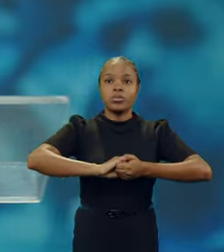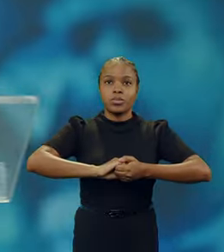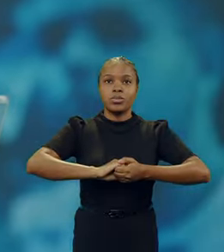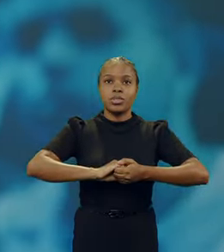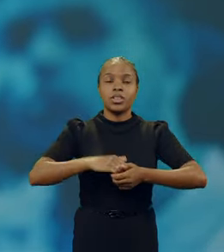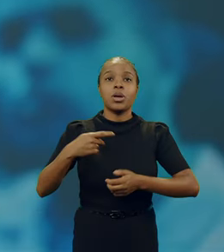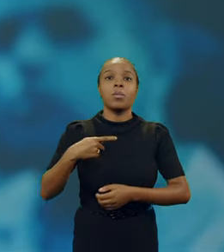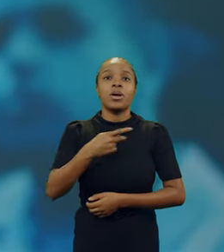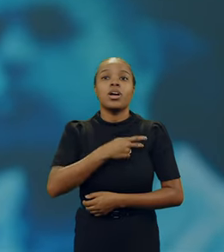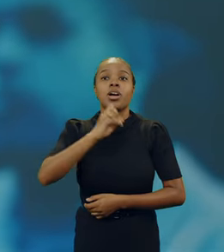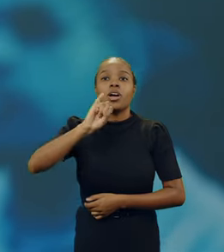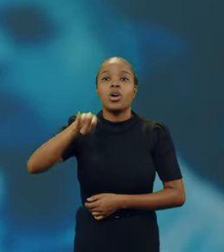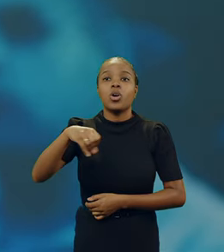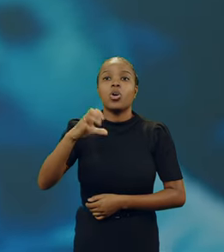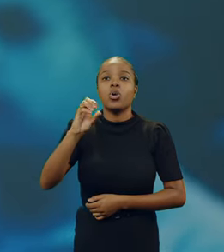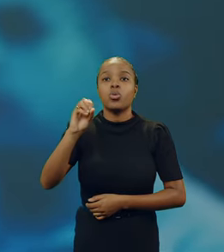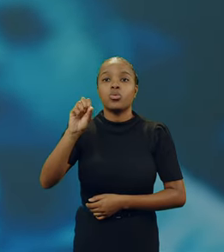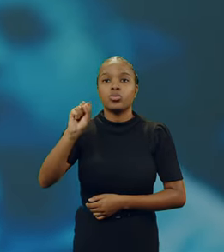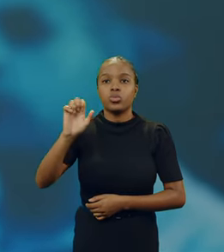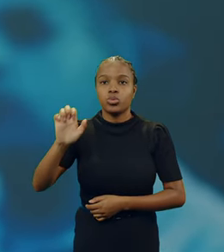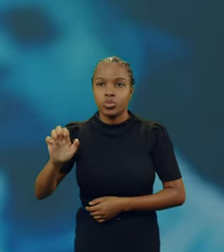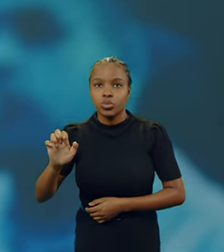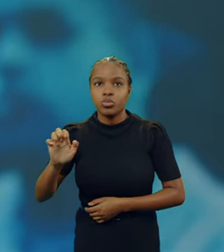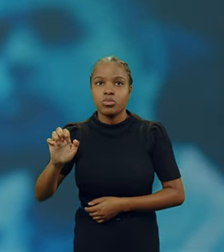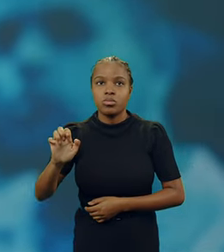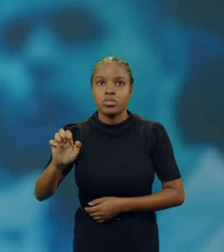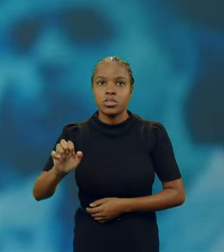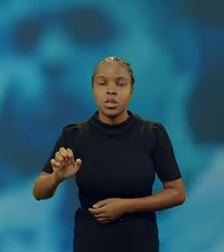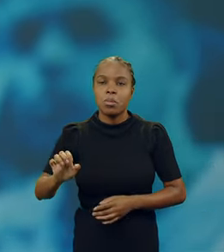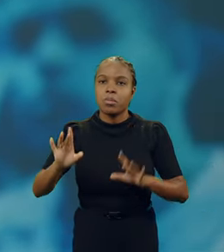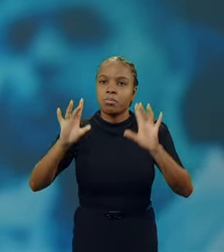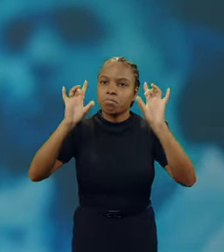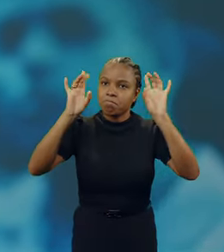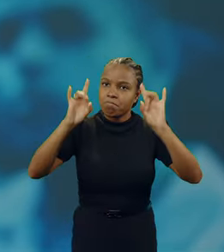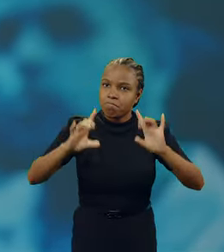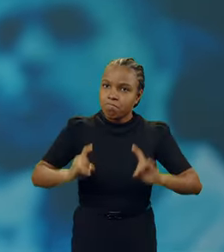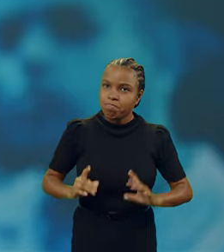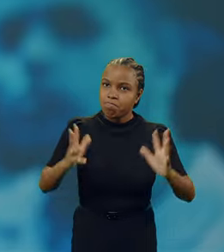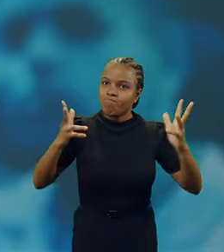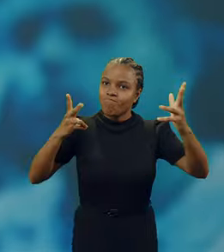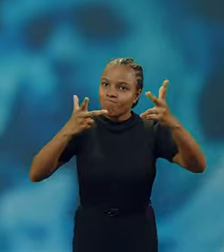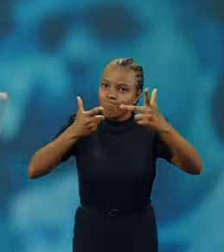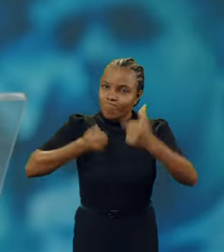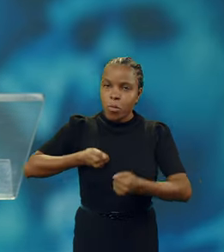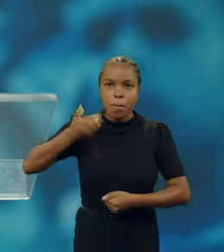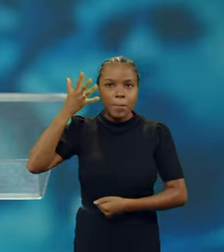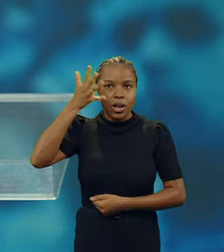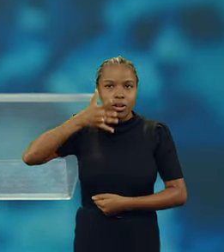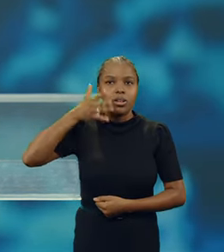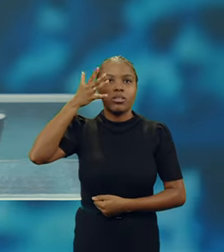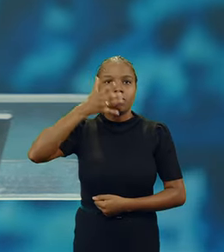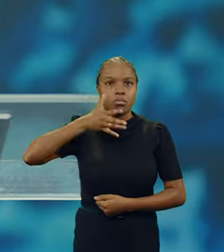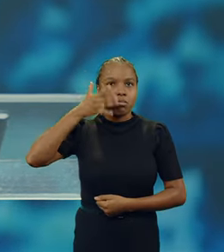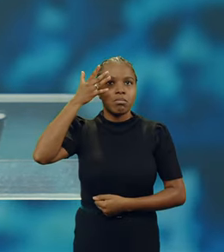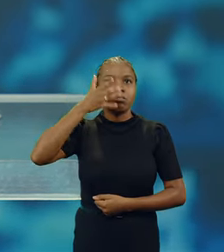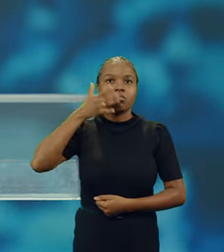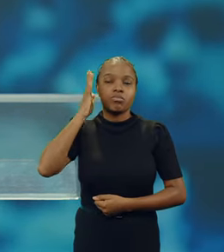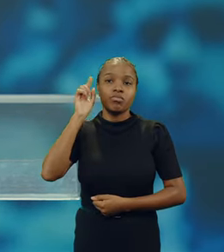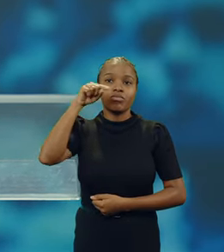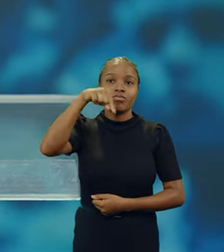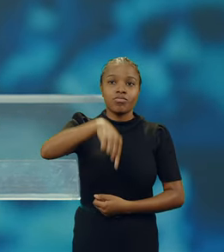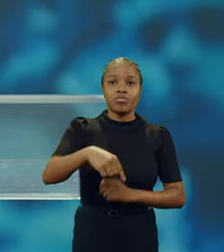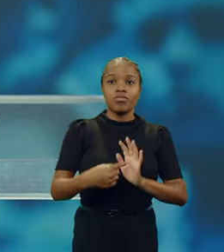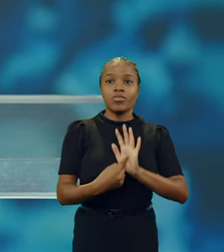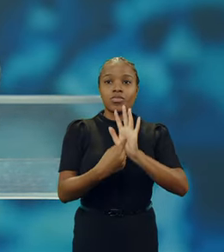Newton pela brilhante, excelente e maravilhosa palestra que Ele nos trouxe